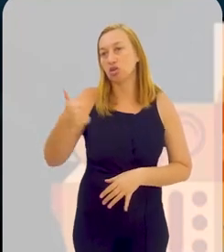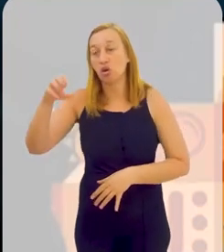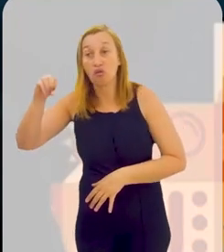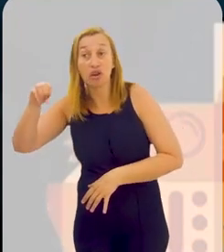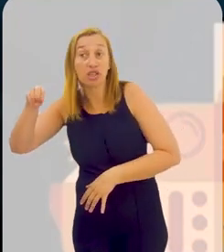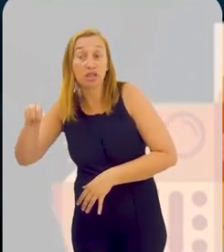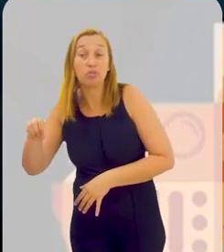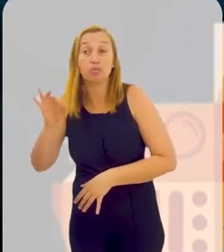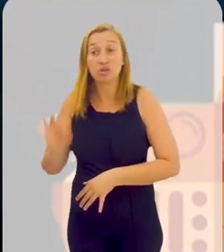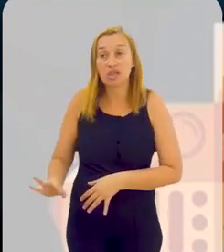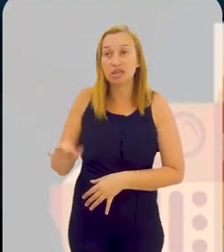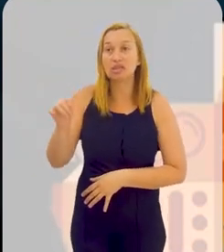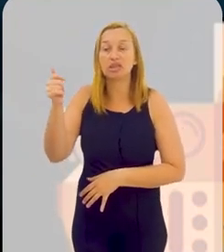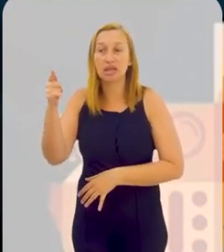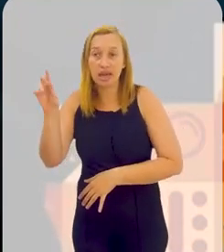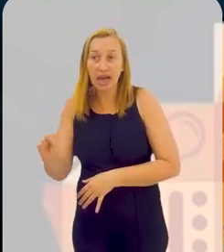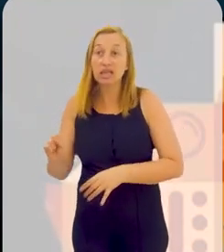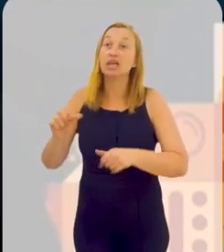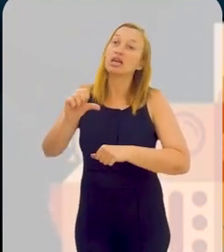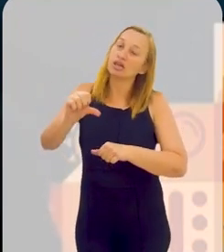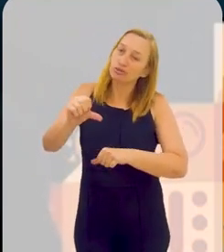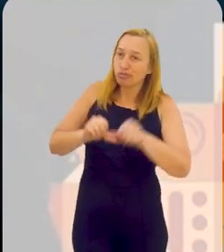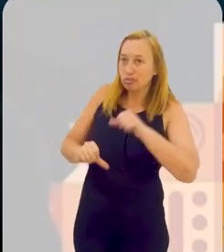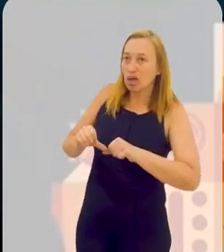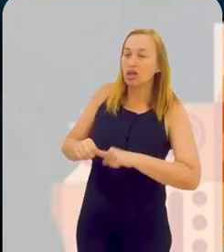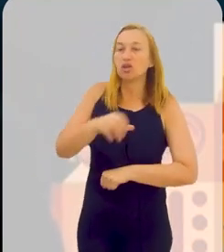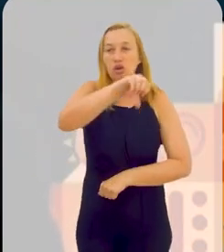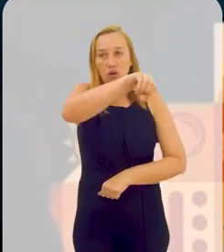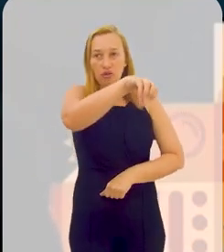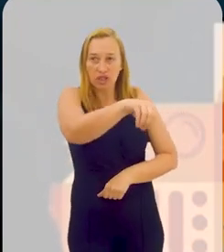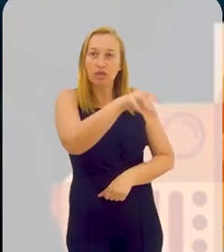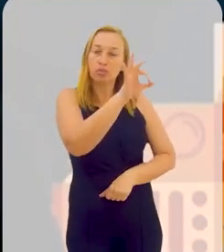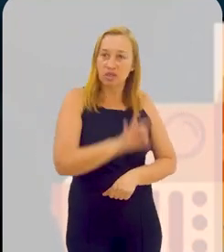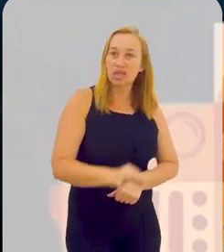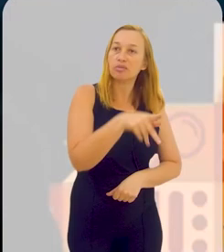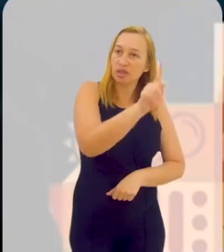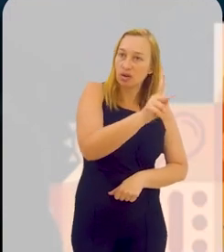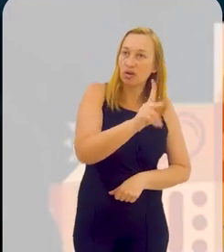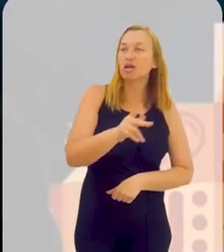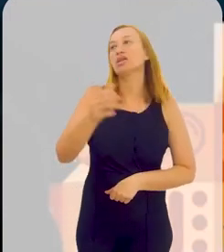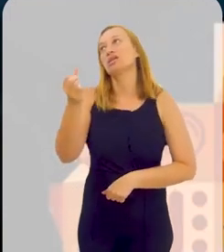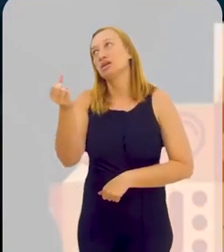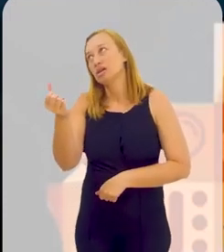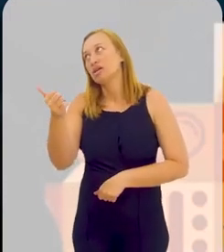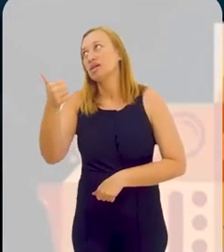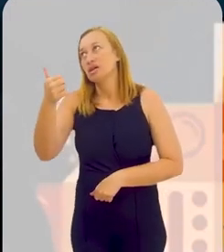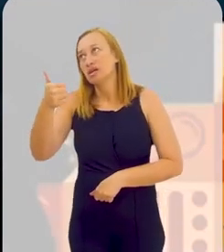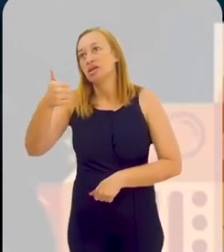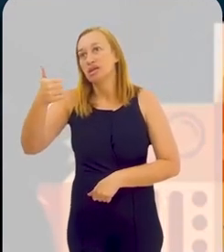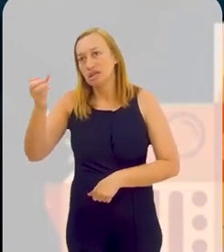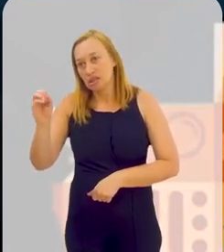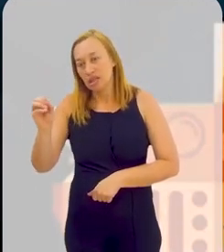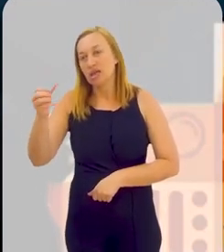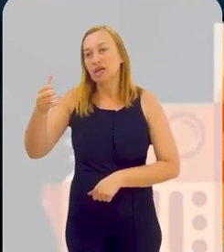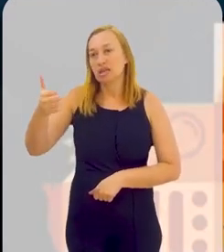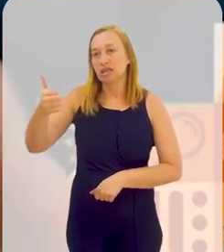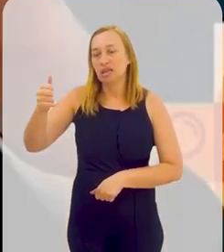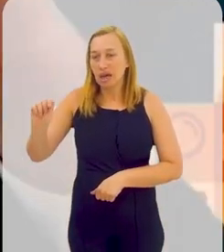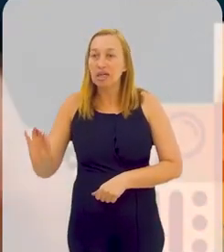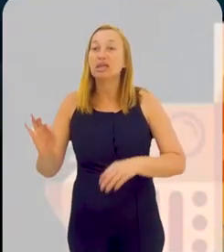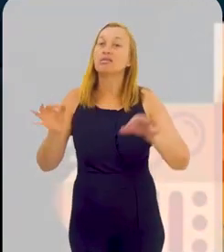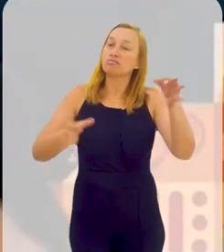petróleo e 90% de gás. Tem projetos que é exatamente o contrário, 90% de petróleo, 10% de gás, 90% de gás, 10% de petróleo.